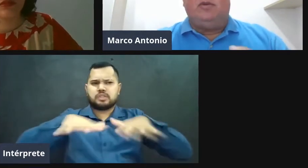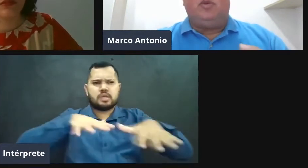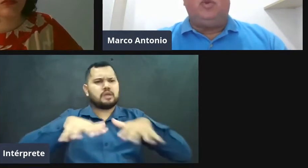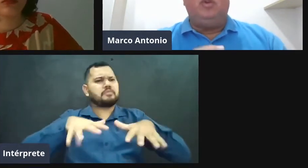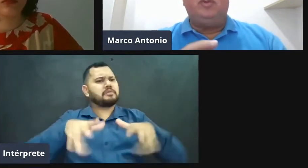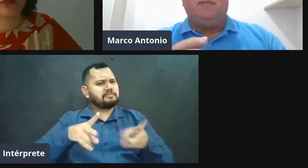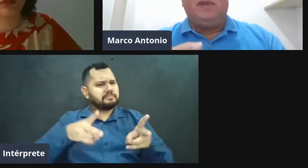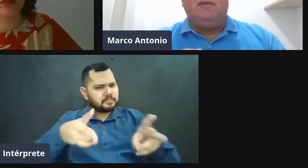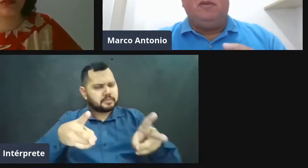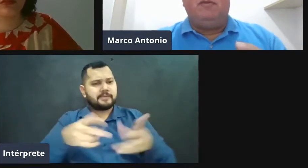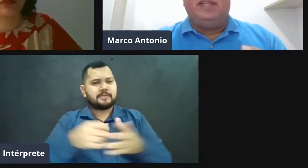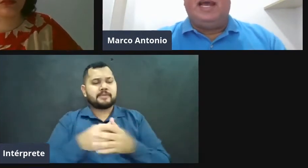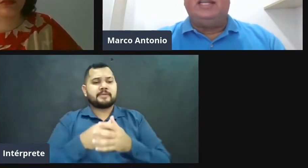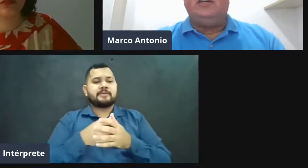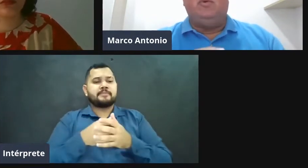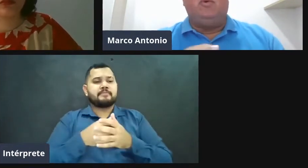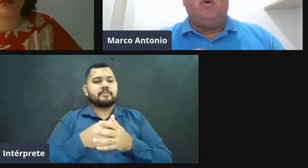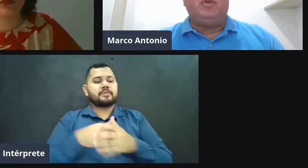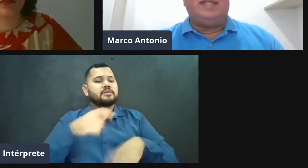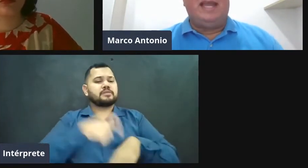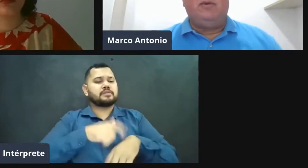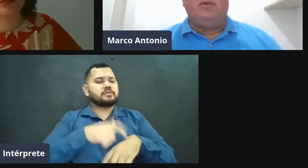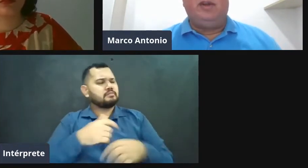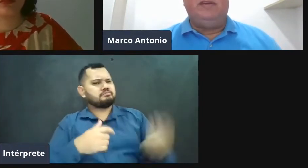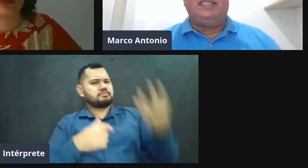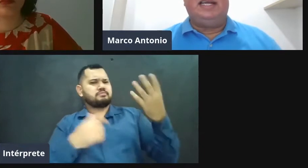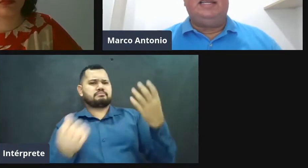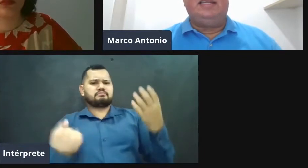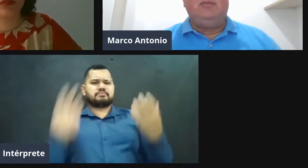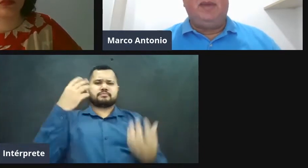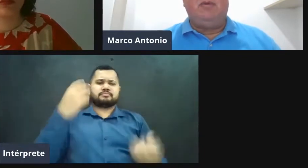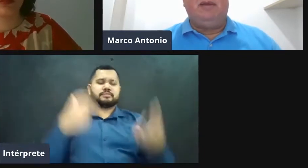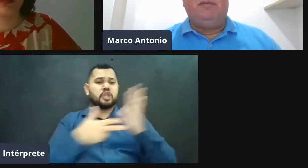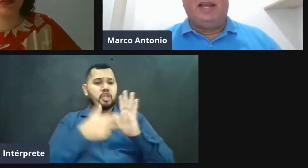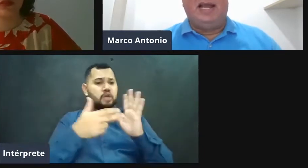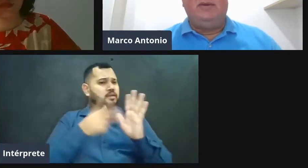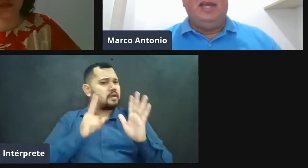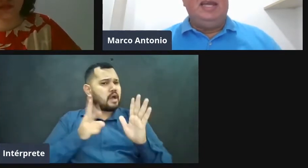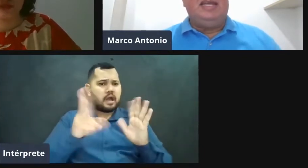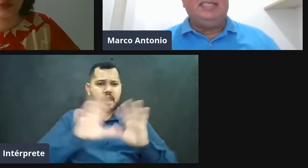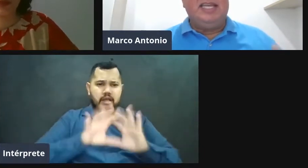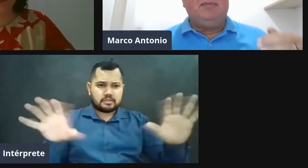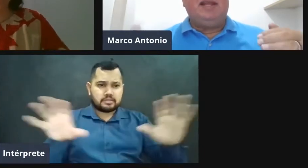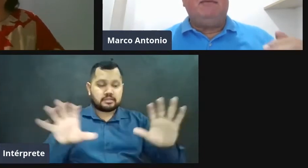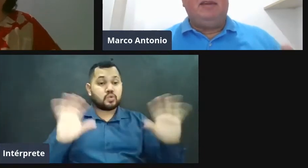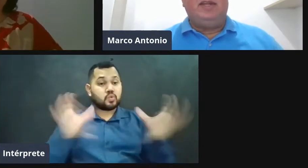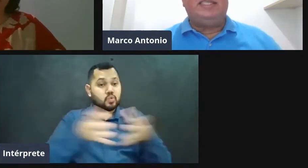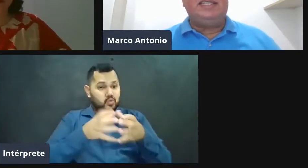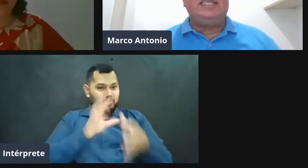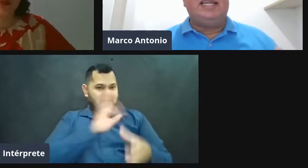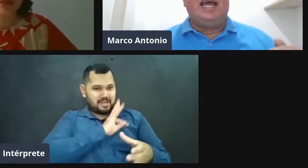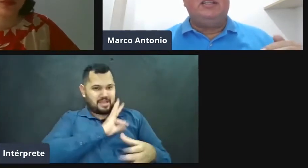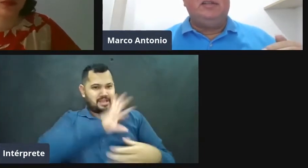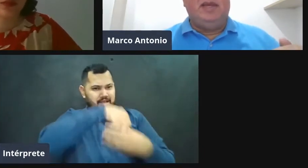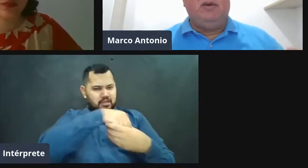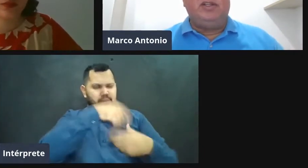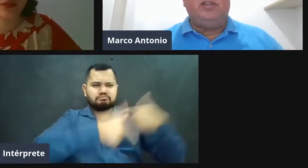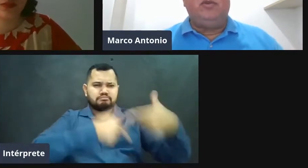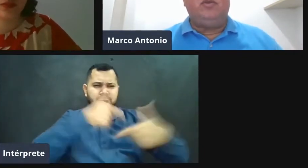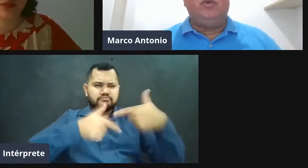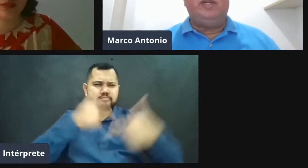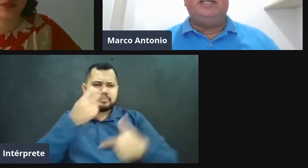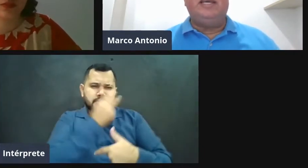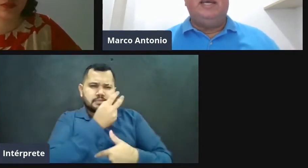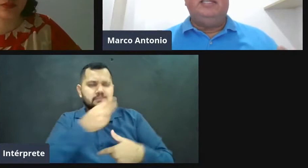Elas, todo tempo tem uma novidade. O corpo técnico da universidade é tão bem qualificado que sempre está vendo a necessidade